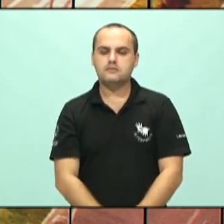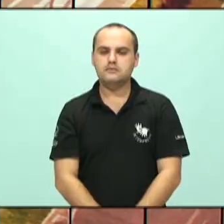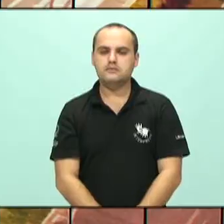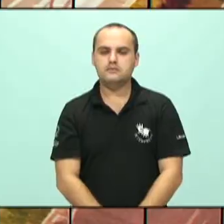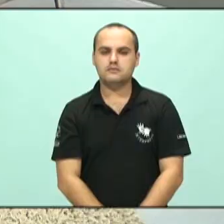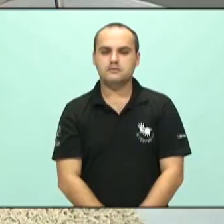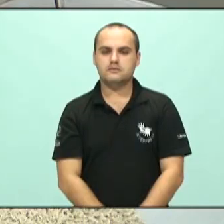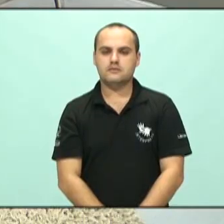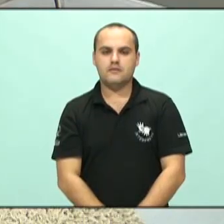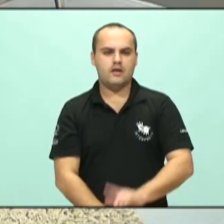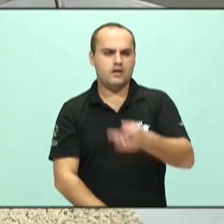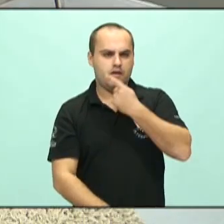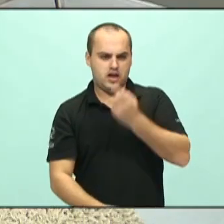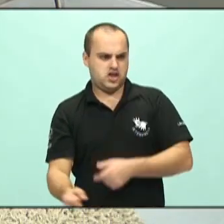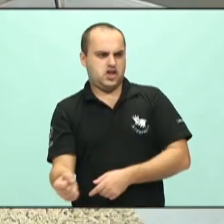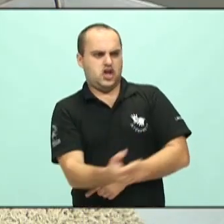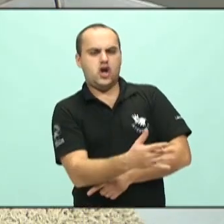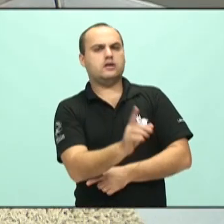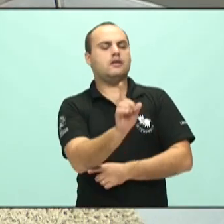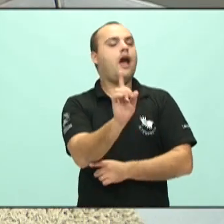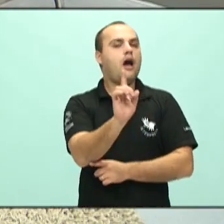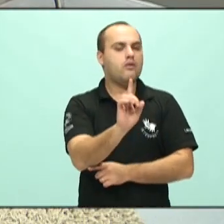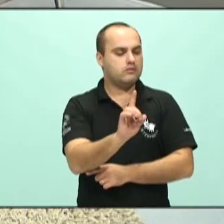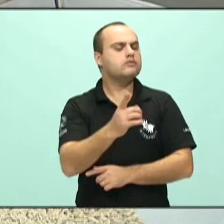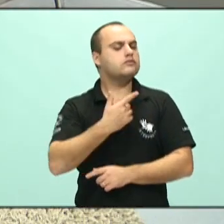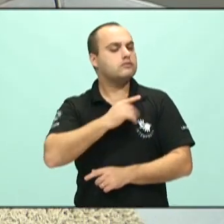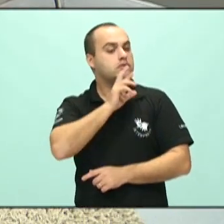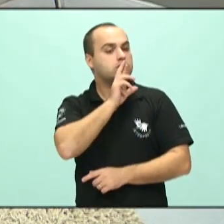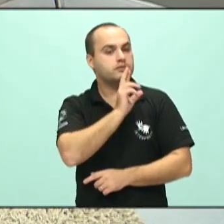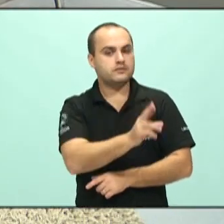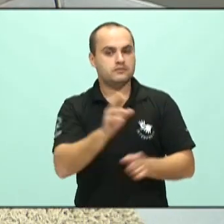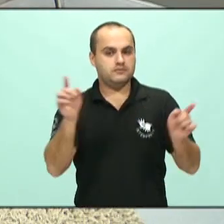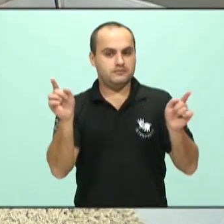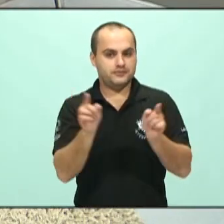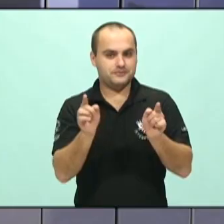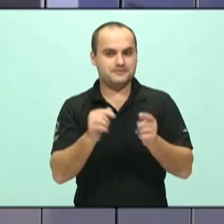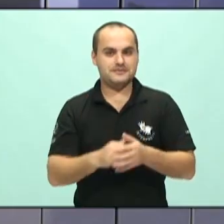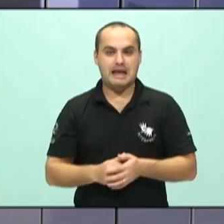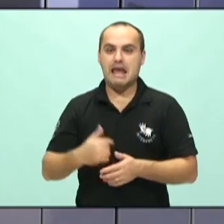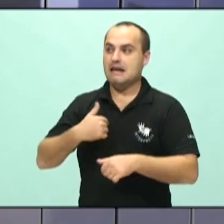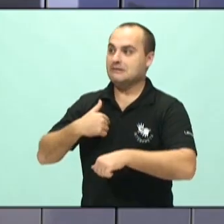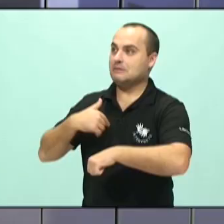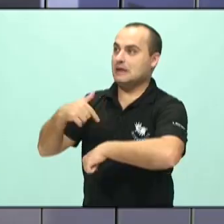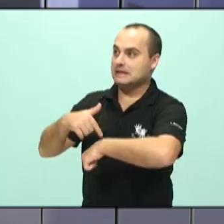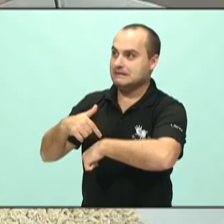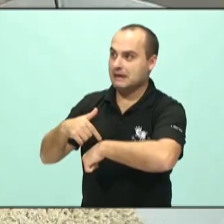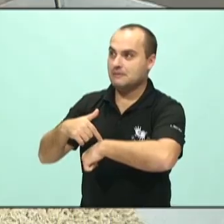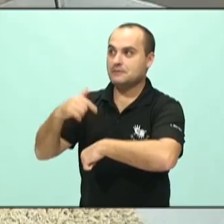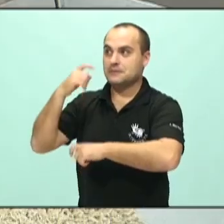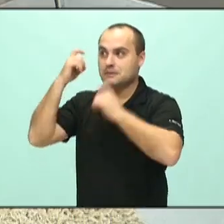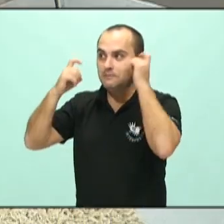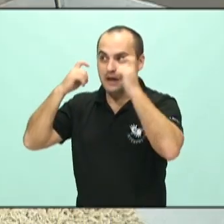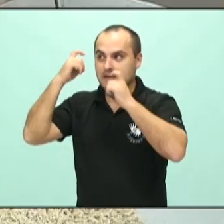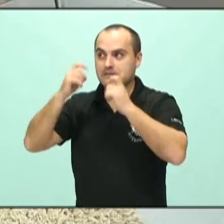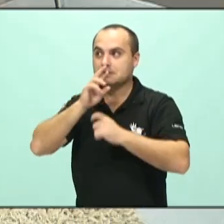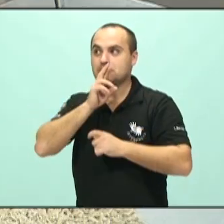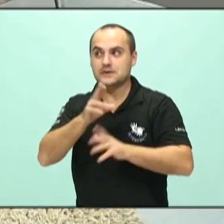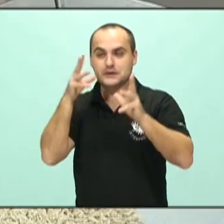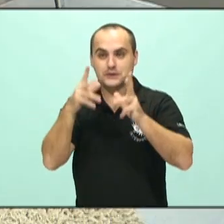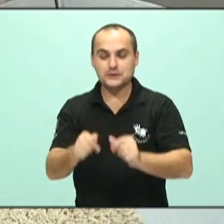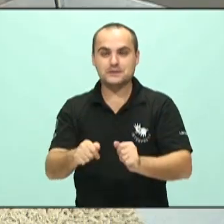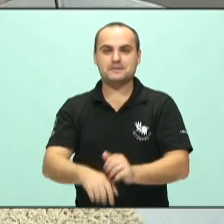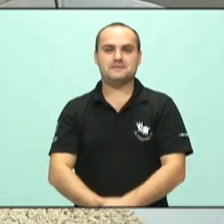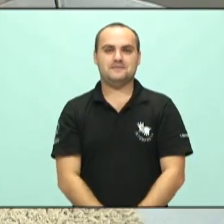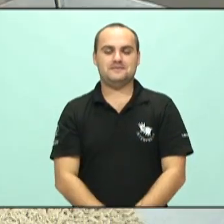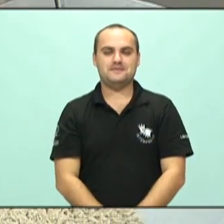Grosso que eu falo, não indelicado. Sim. Não indelicado. O senhor me entendeu? Eu estou preocupado com o tempo também para poder responder tudo. Eu sei da